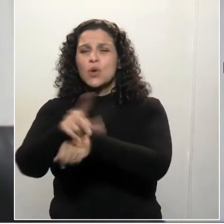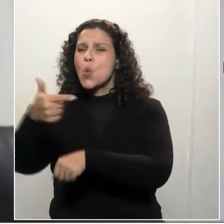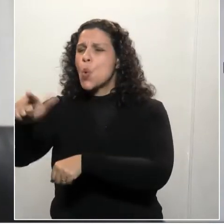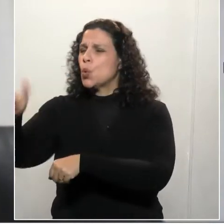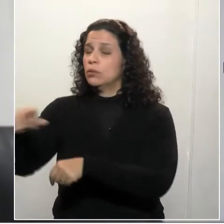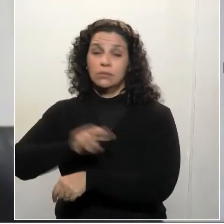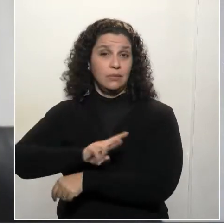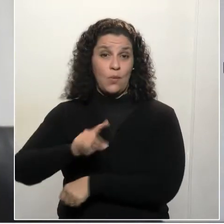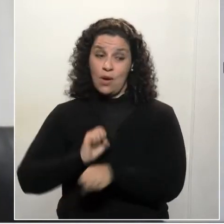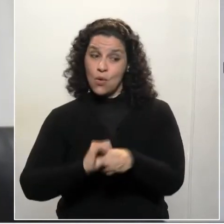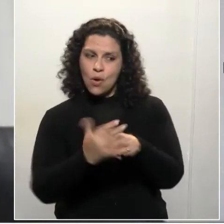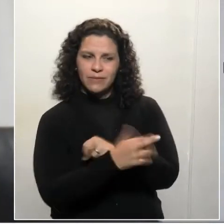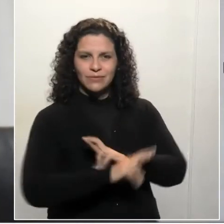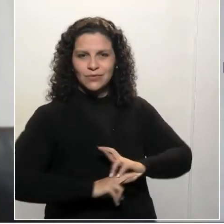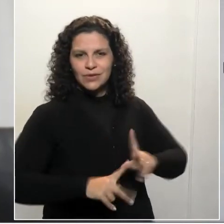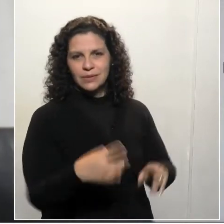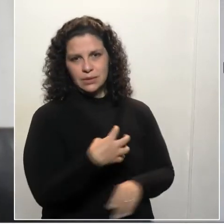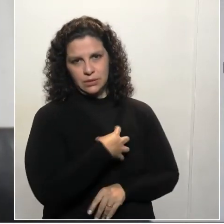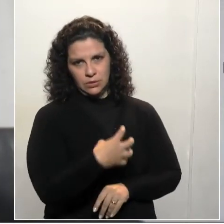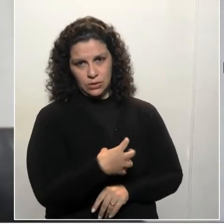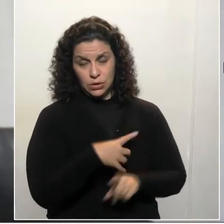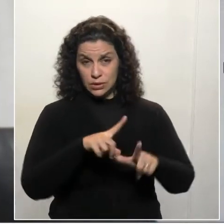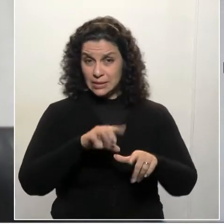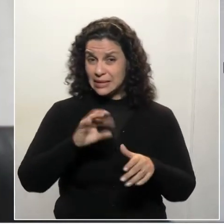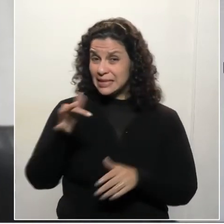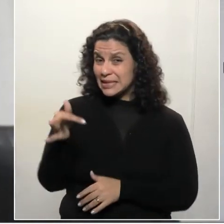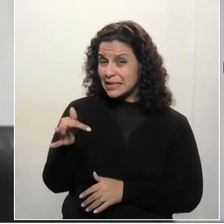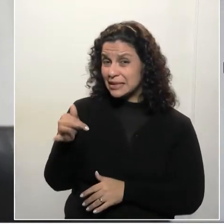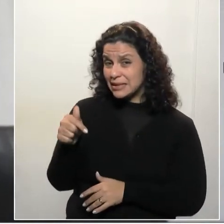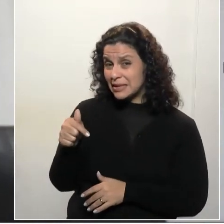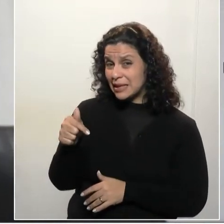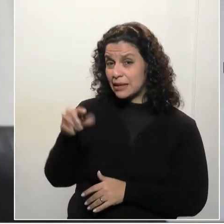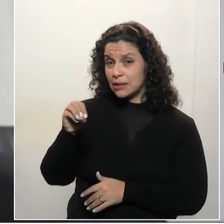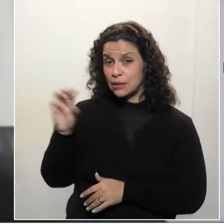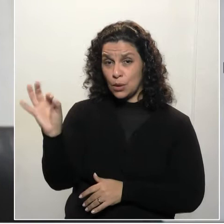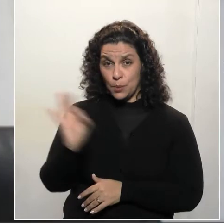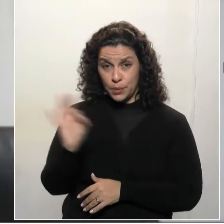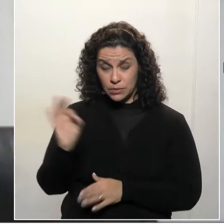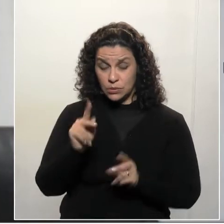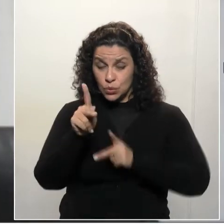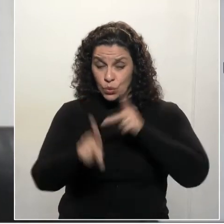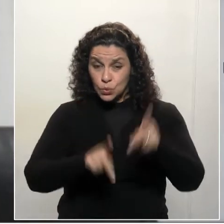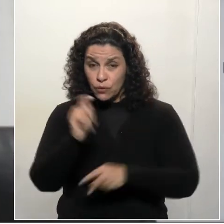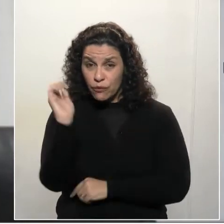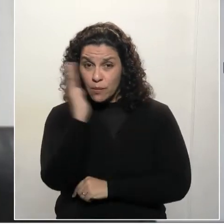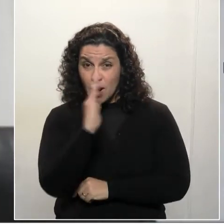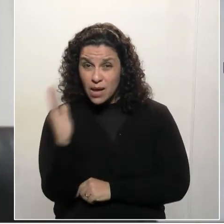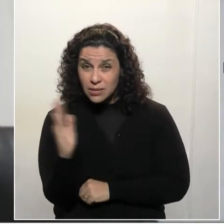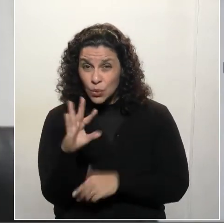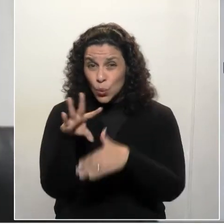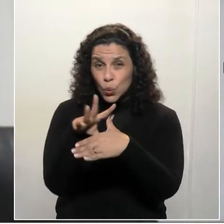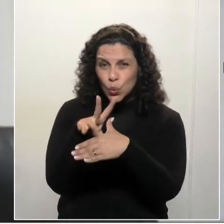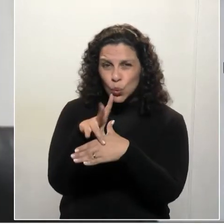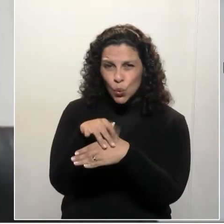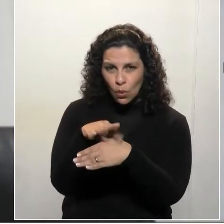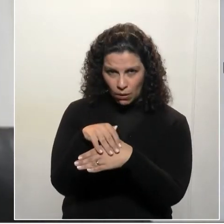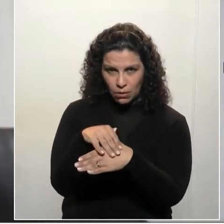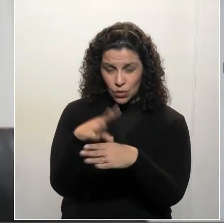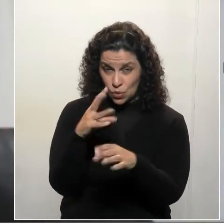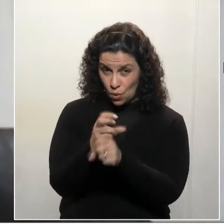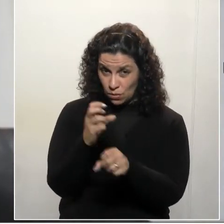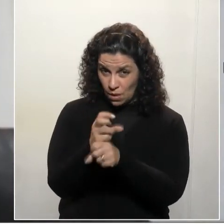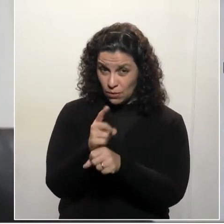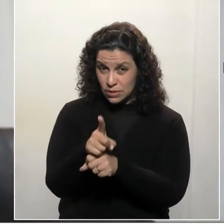letais. Isso significa 70% da população brasileira infectada,